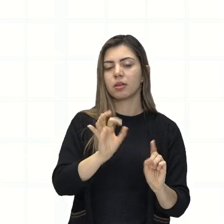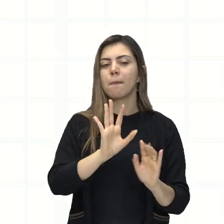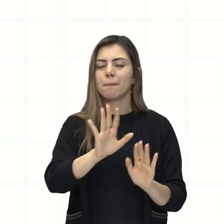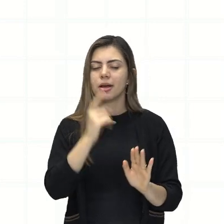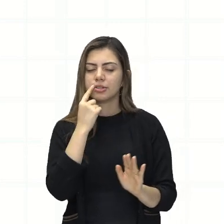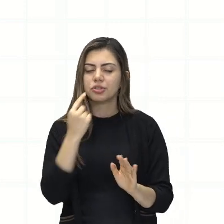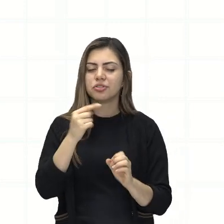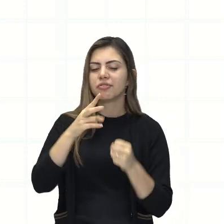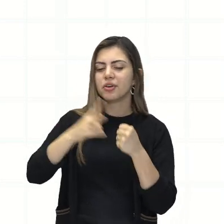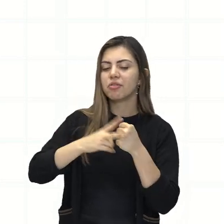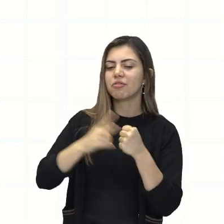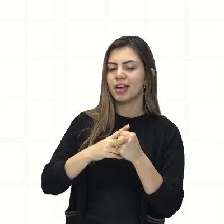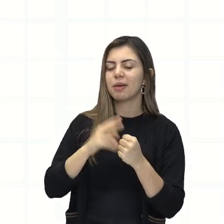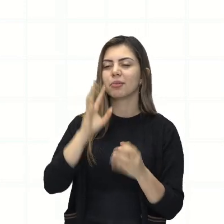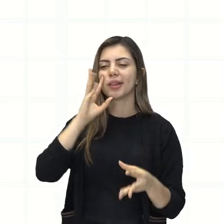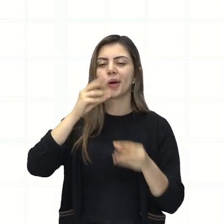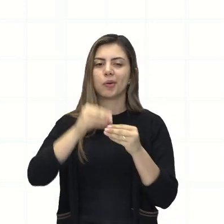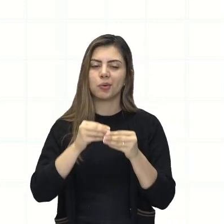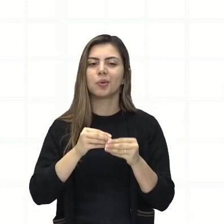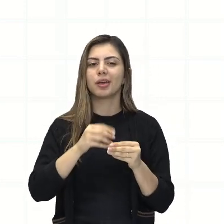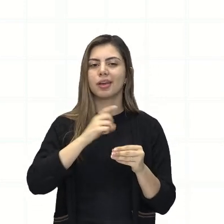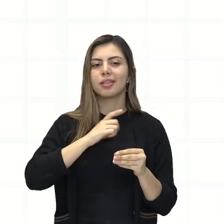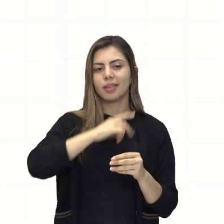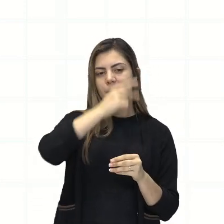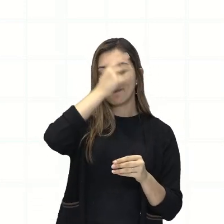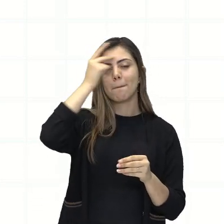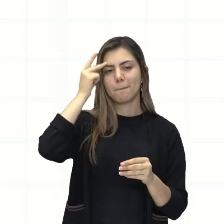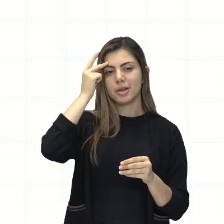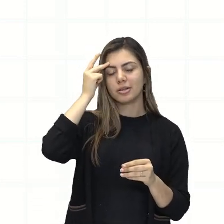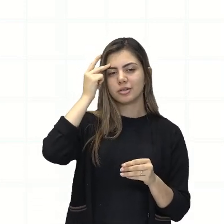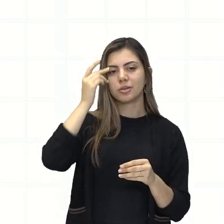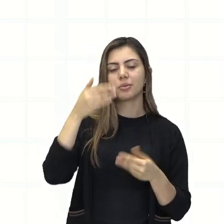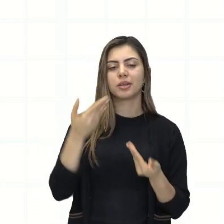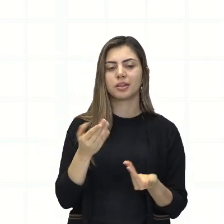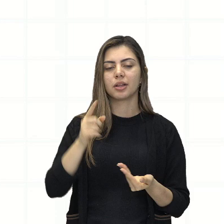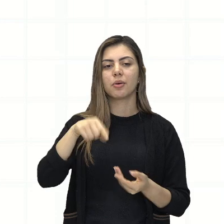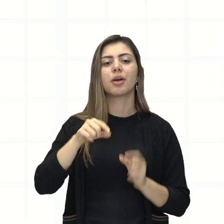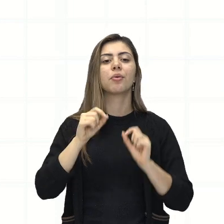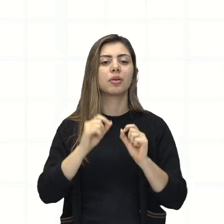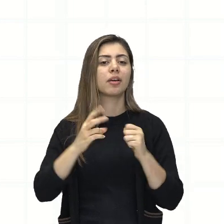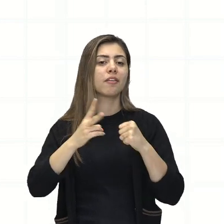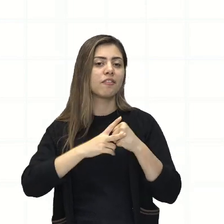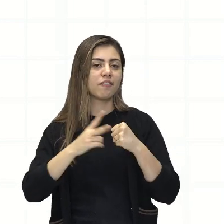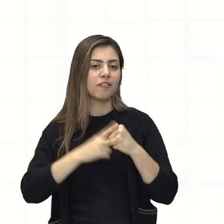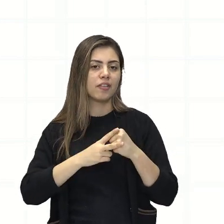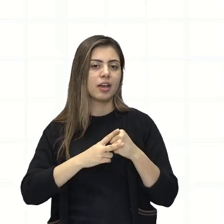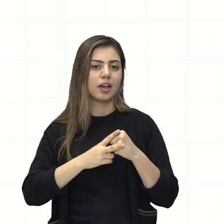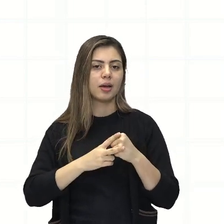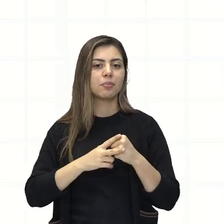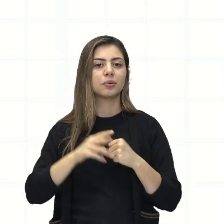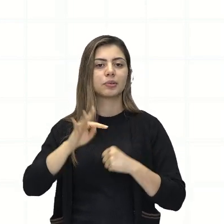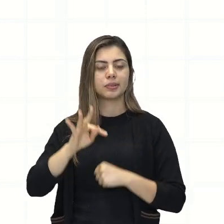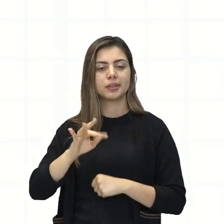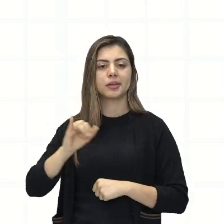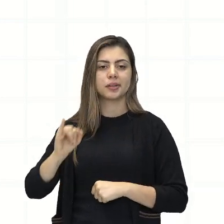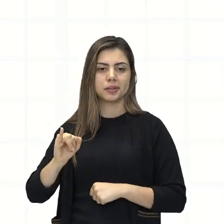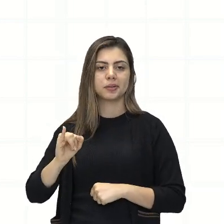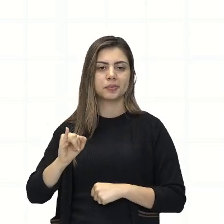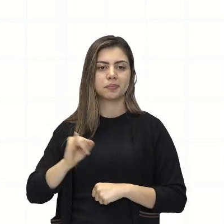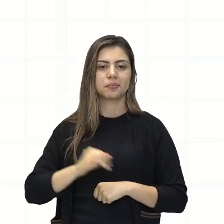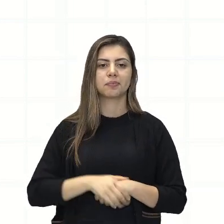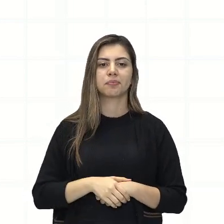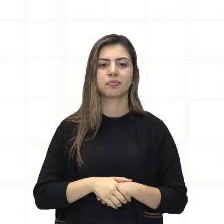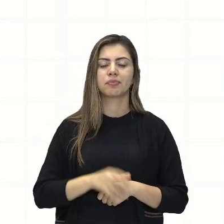informa qual é a pessoa, então nós temos aí um verbo intransitivo. Olha, eu vou colocar aqui